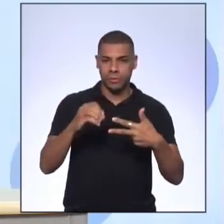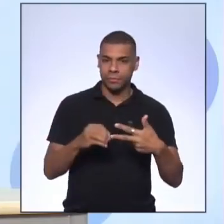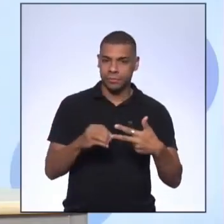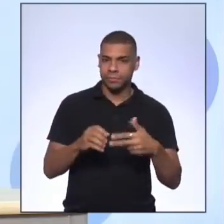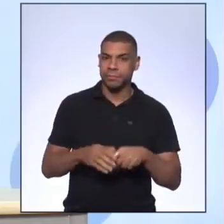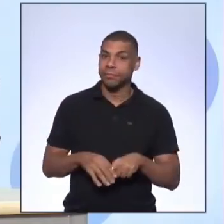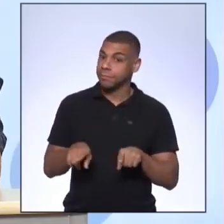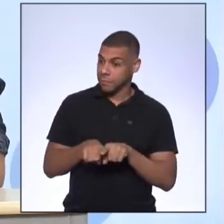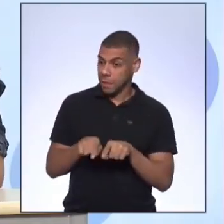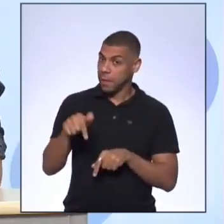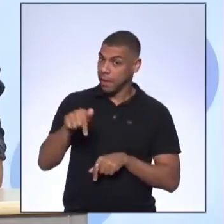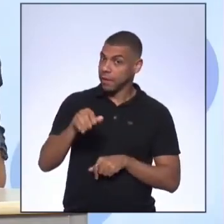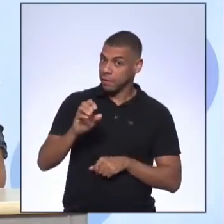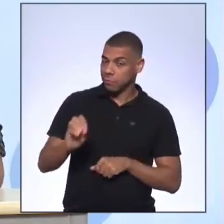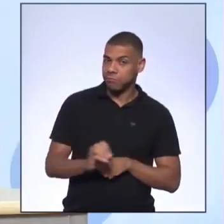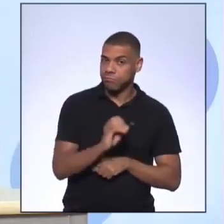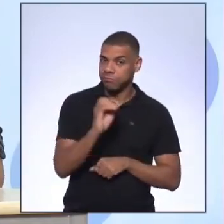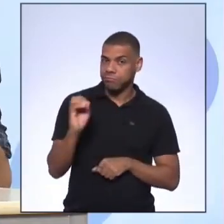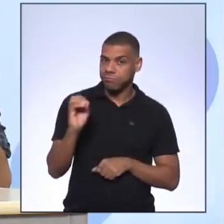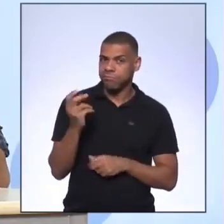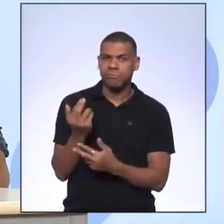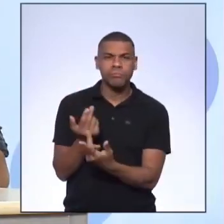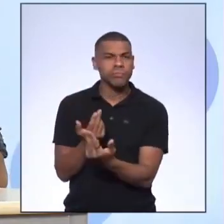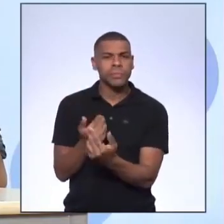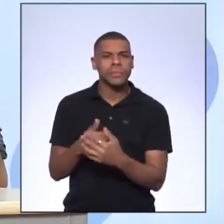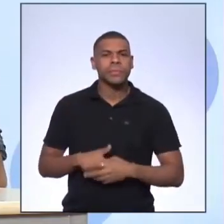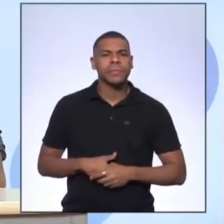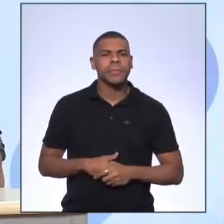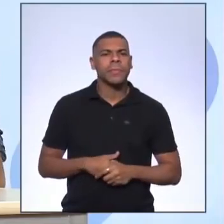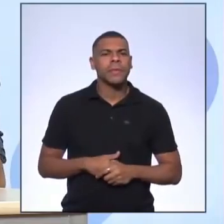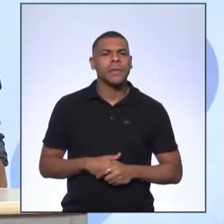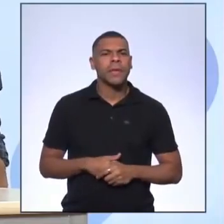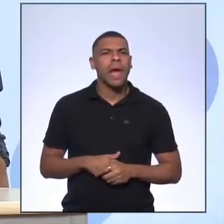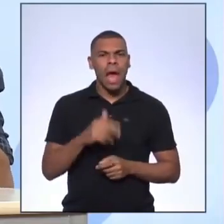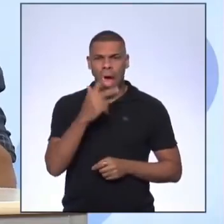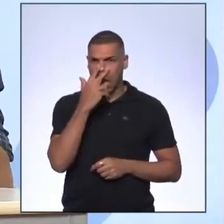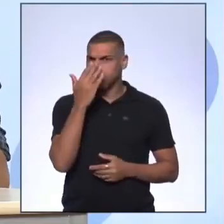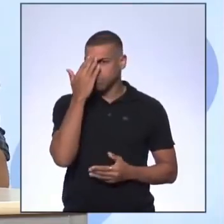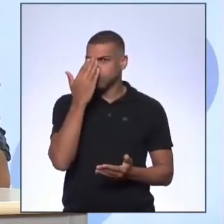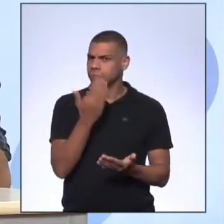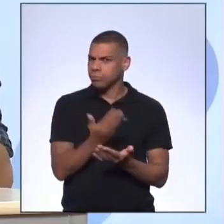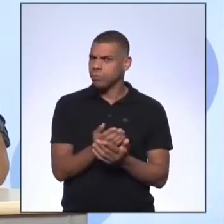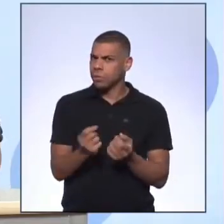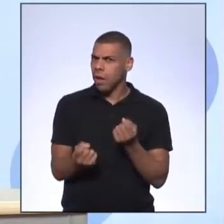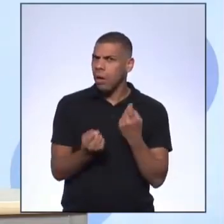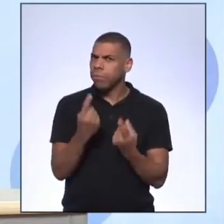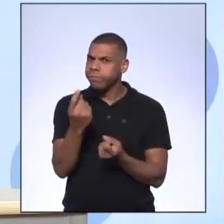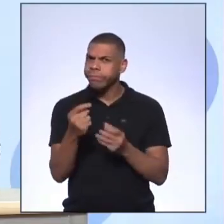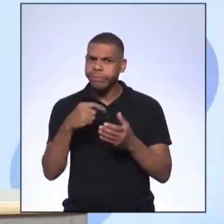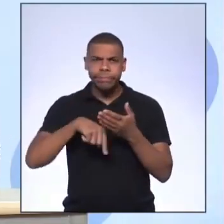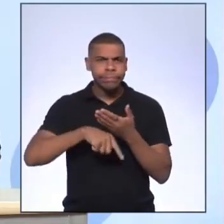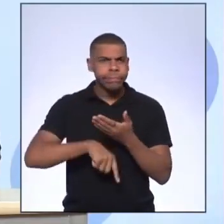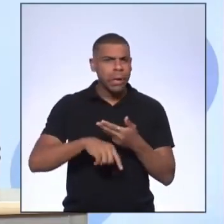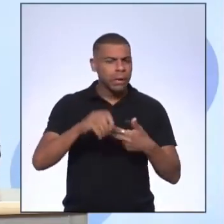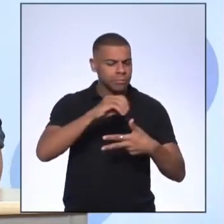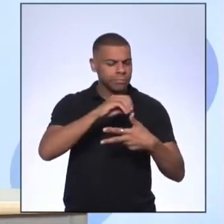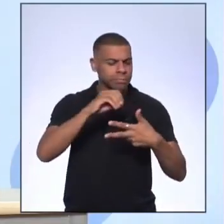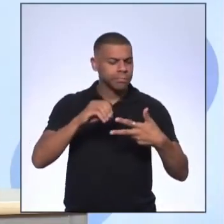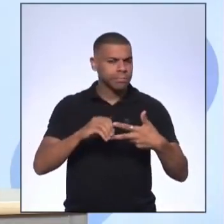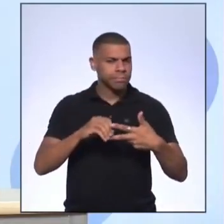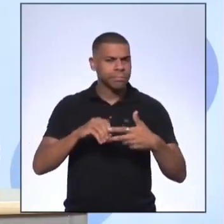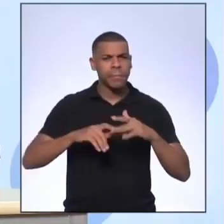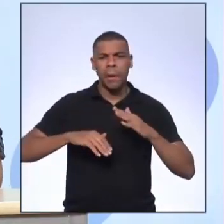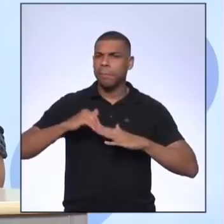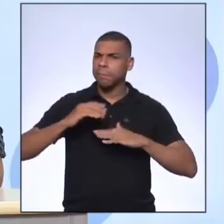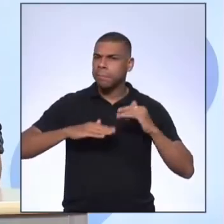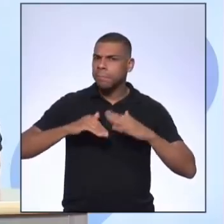aqui também, por favor, né? Que o assunto é o mesmo. Acredito que de maneira até mais profunda em alguns momentos. Mas lá, aqui é mais